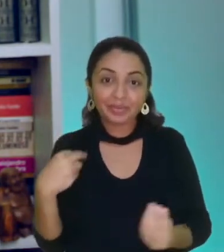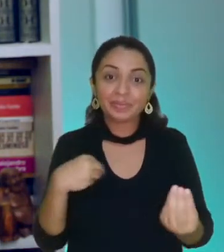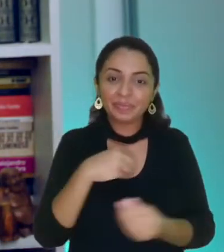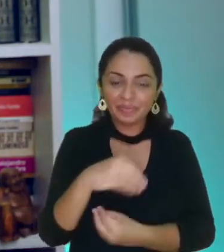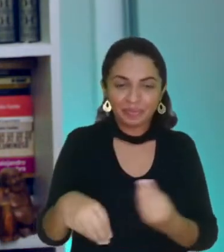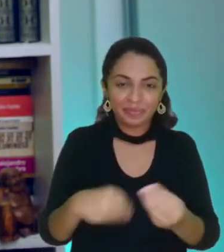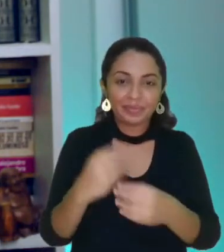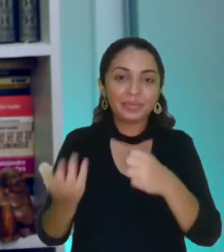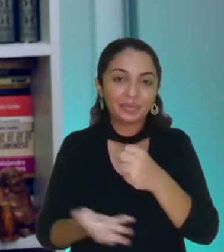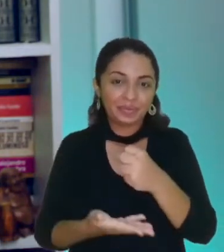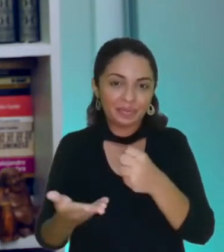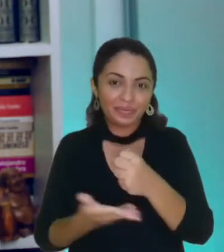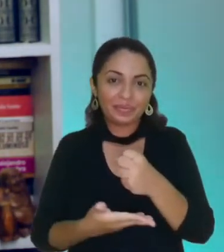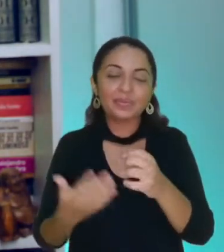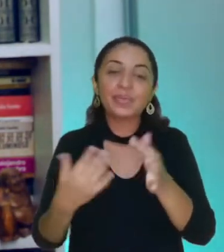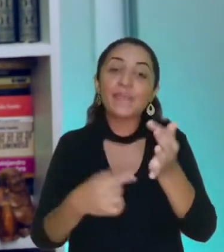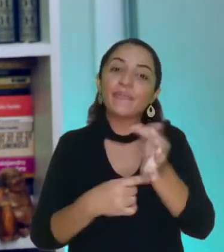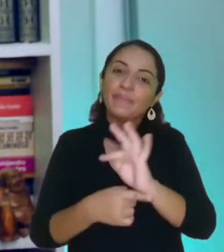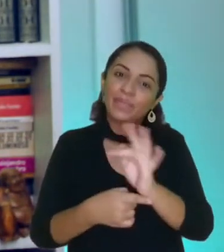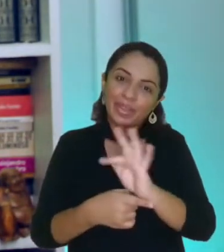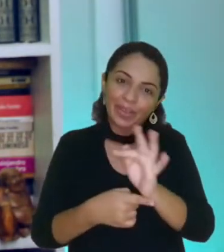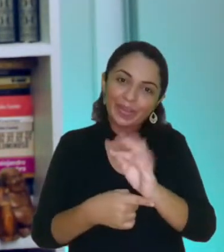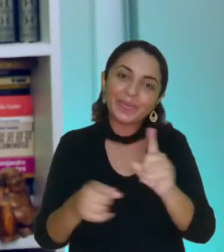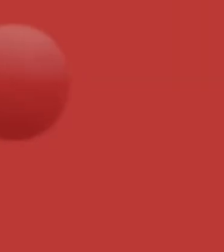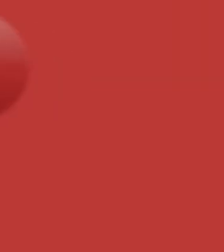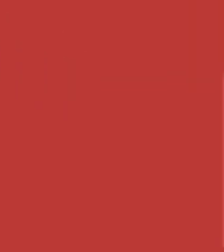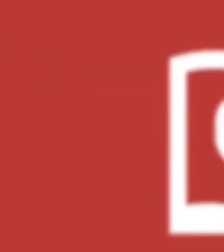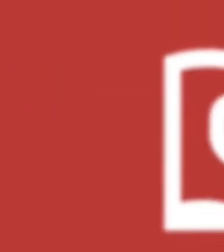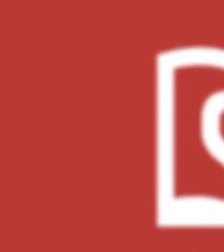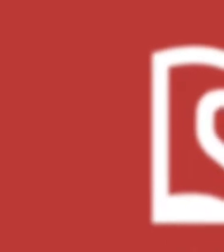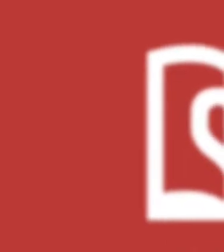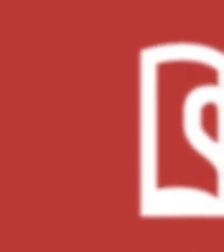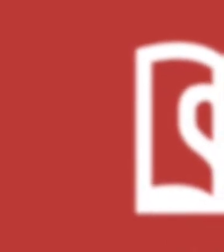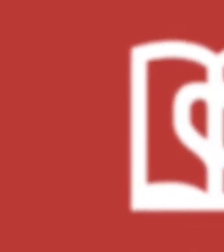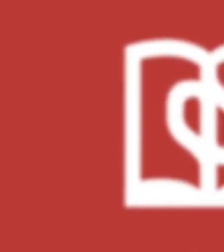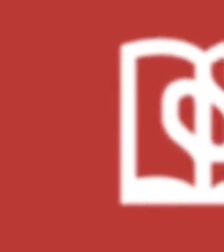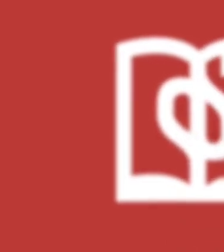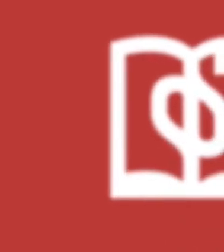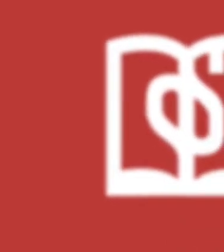que foi base para o filme do Kubrick com